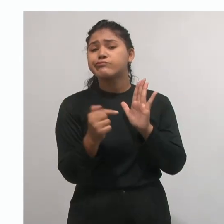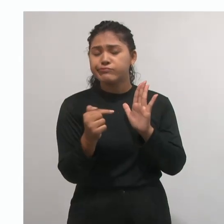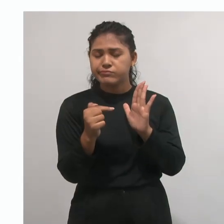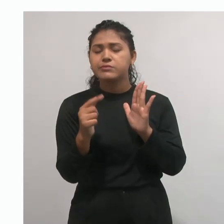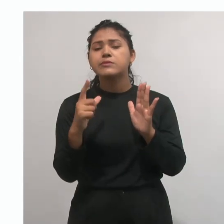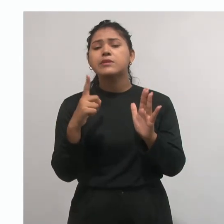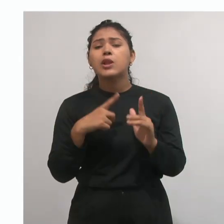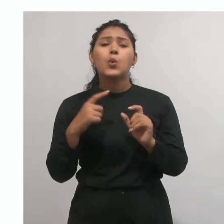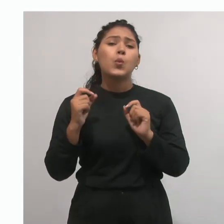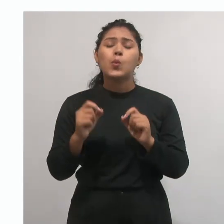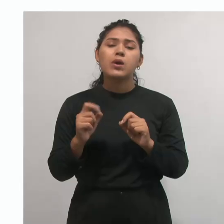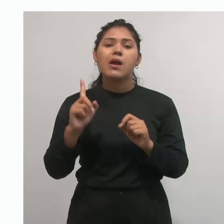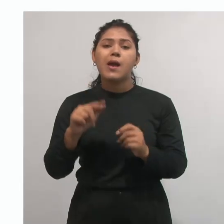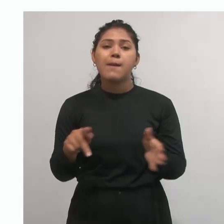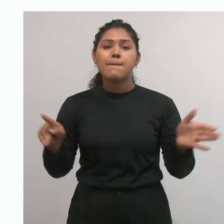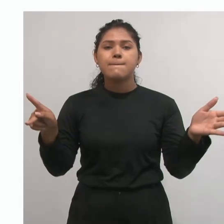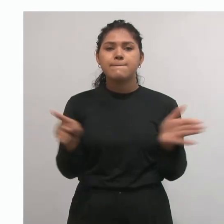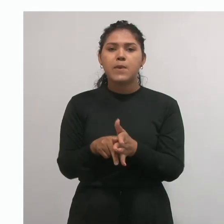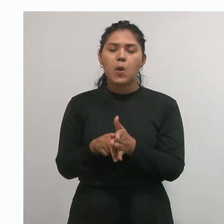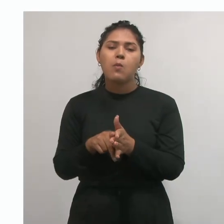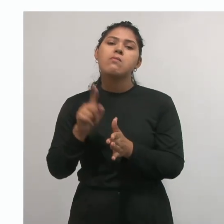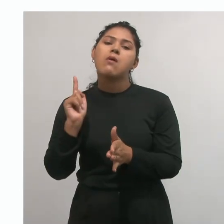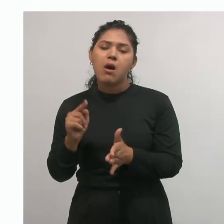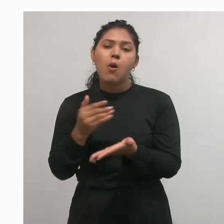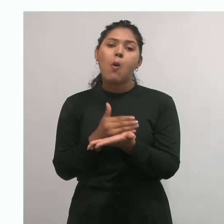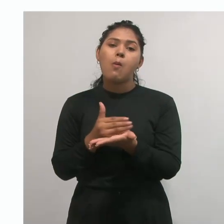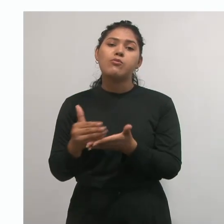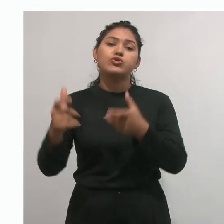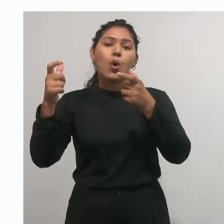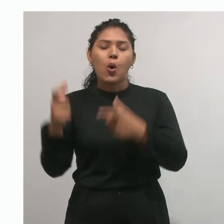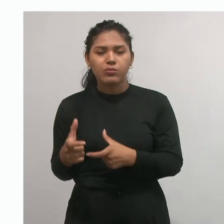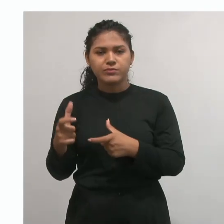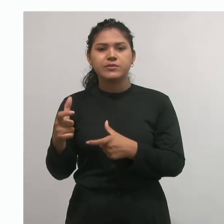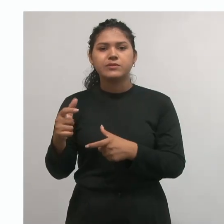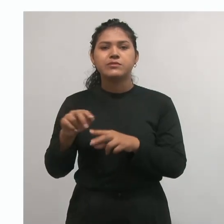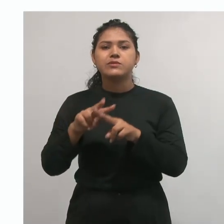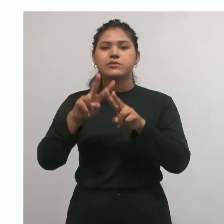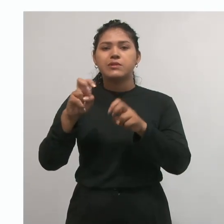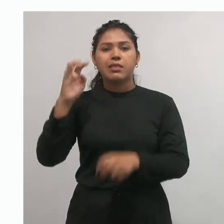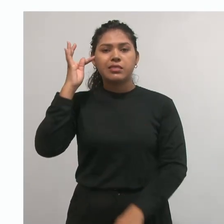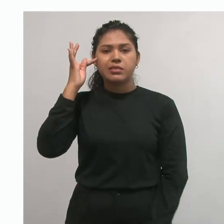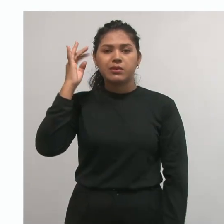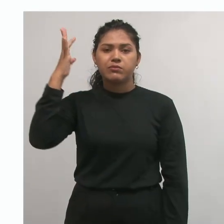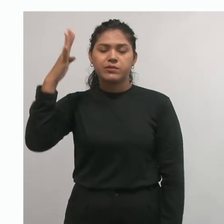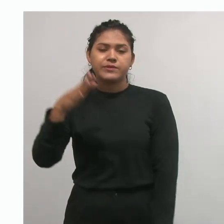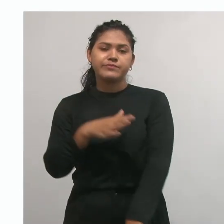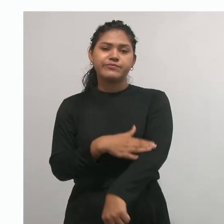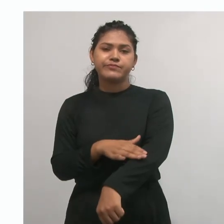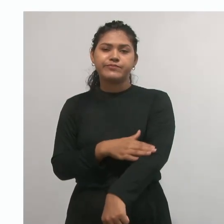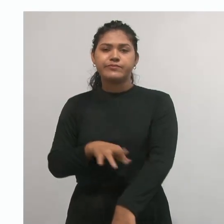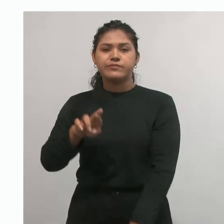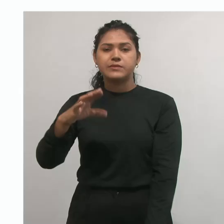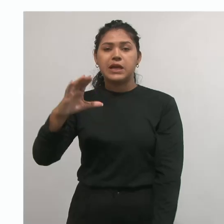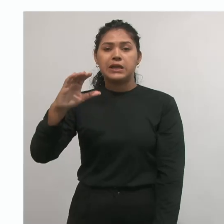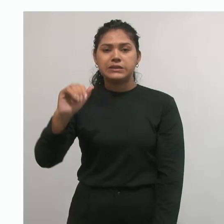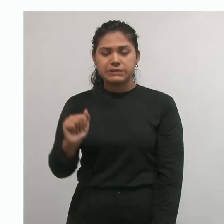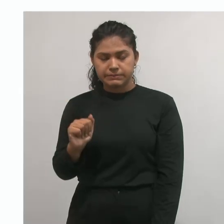assim, eles são frutos dessa ideia de raça, né, que nos